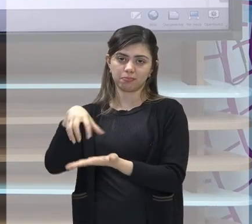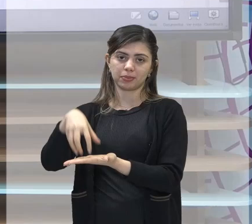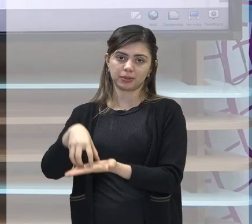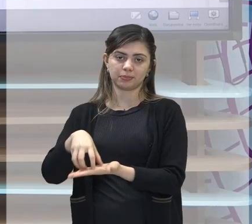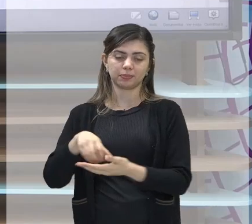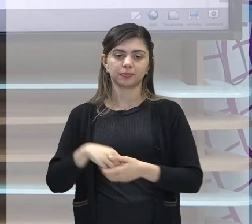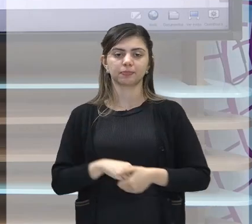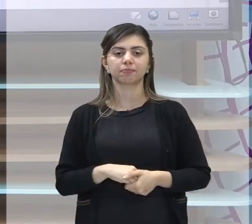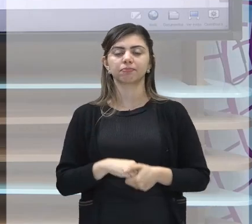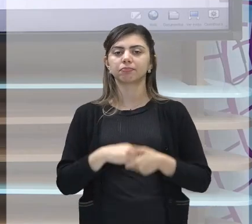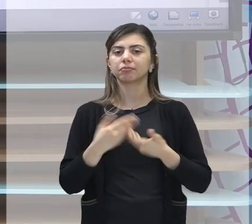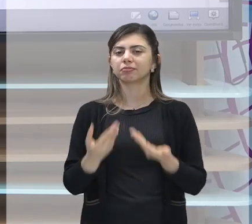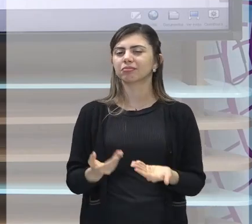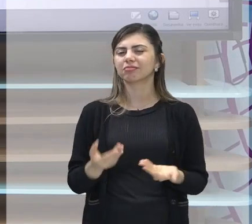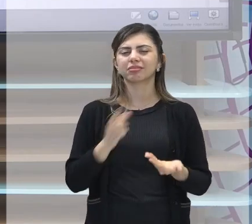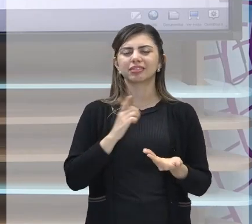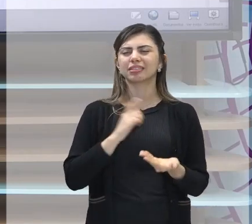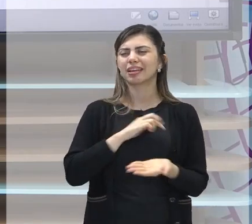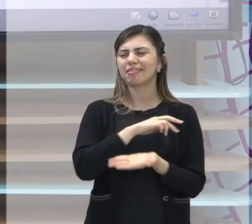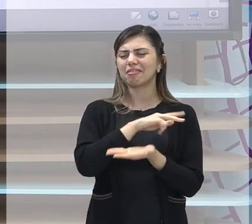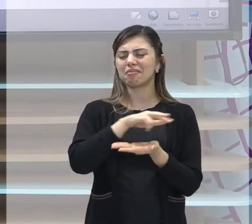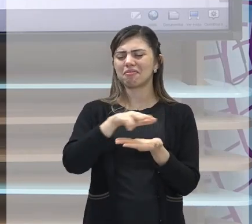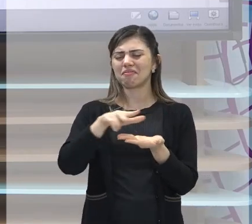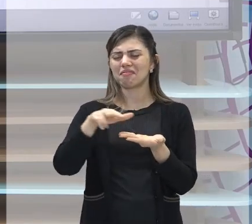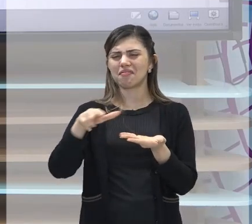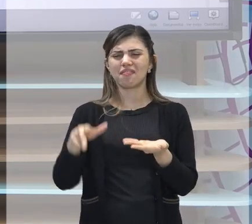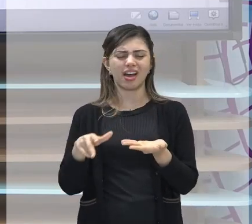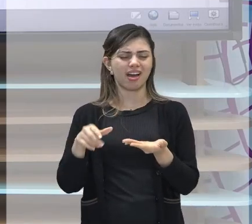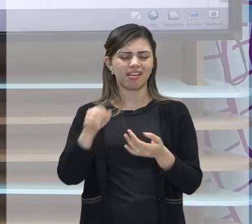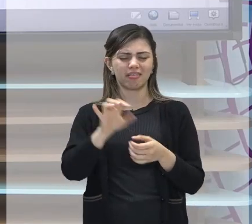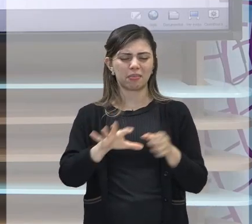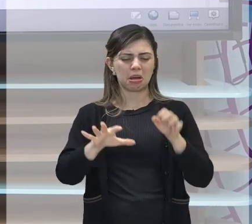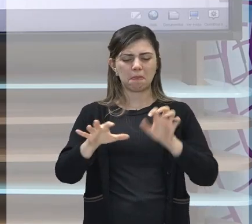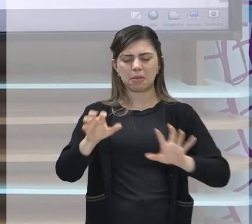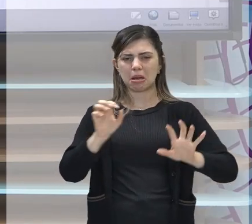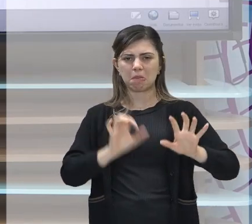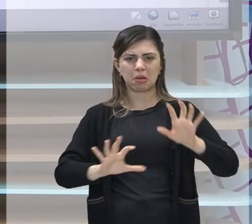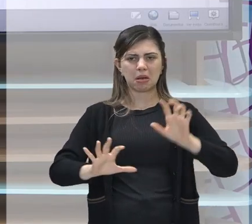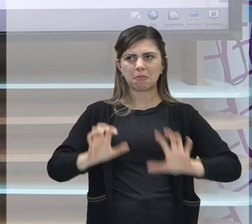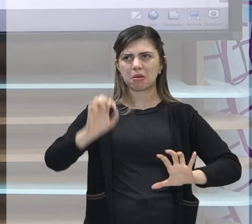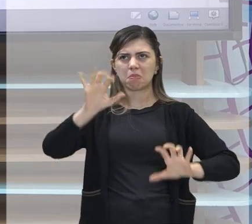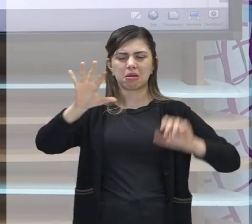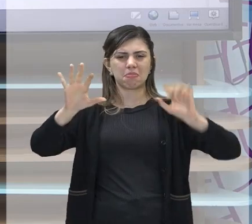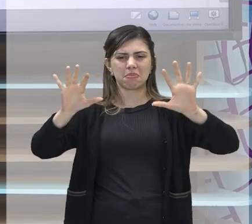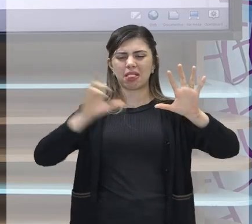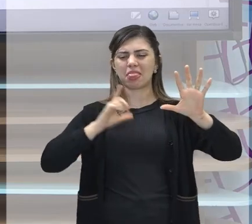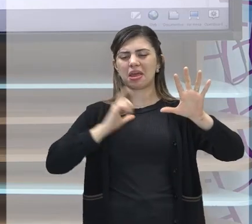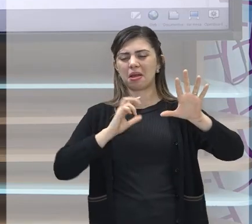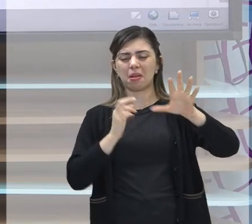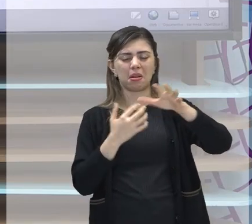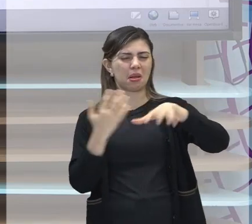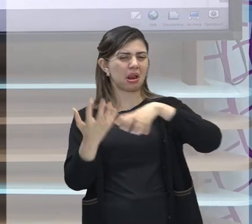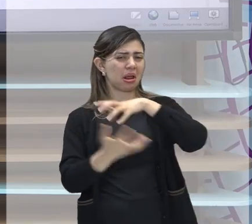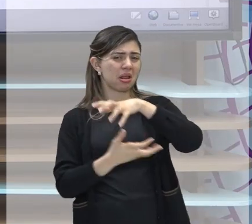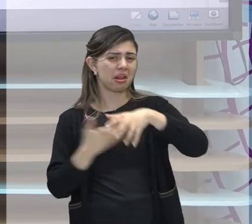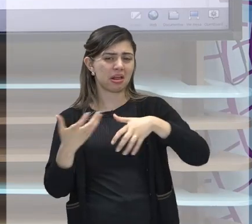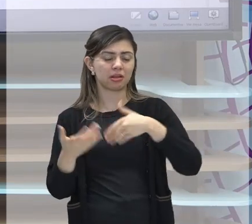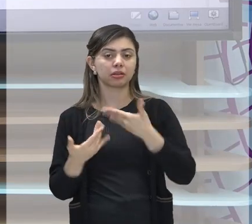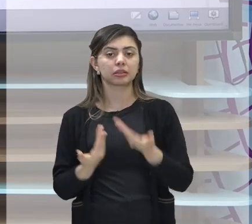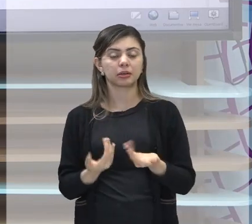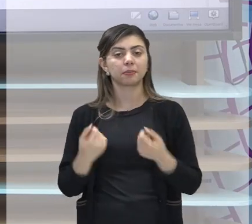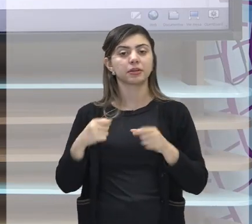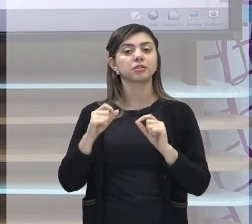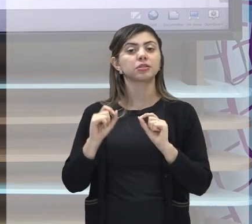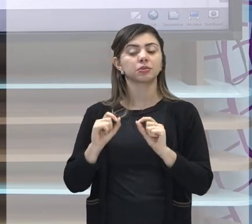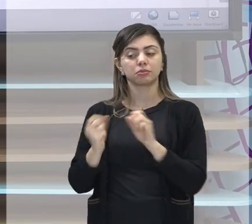eclodir, diversas revoltas regionais. Então, é necessário o quê? A criação de